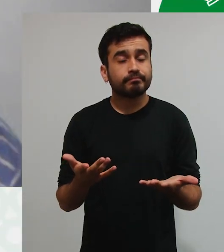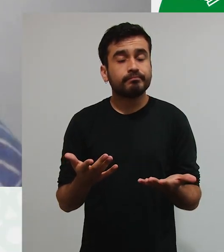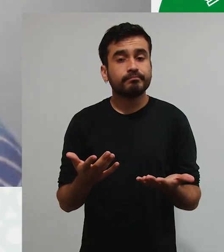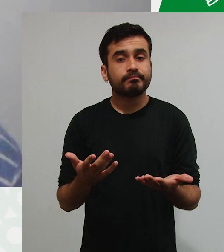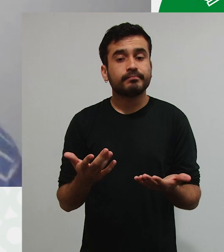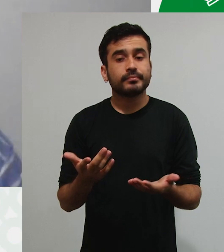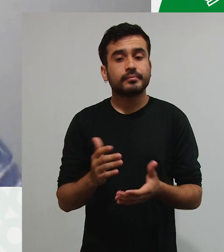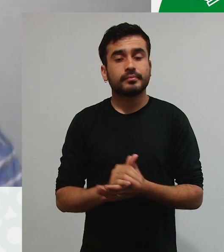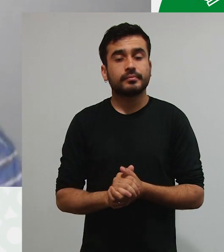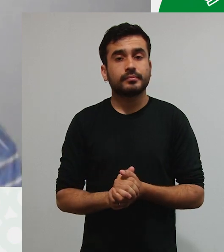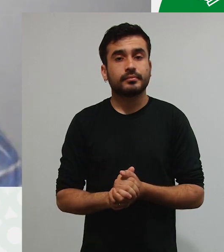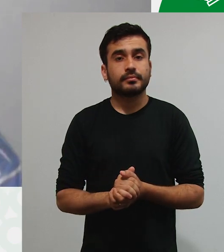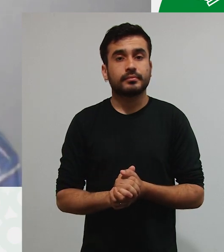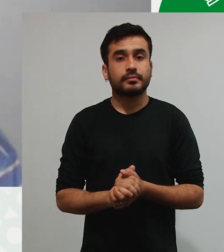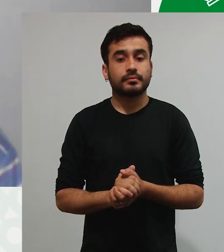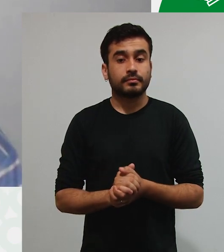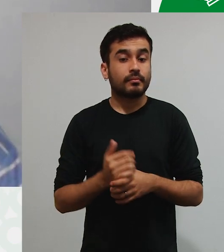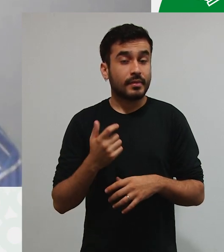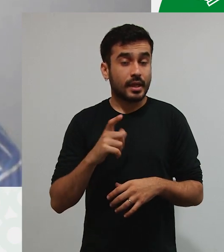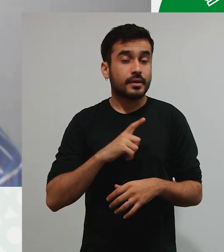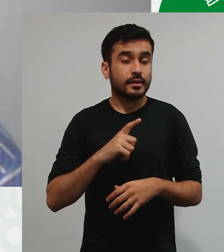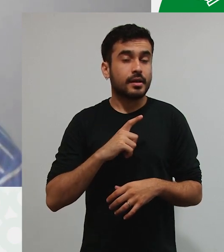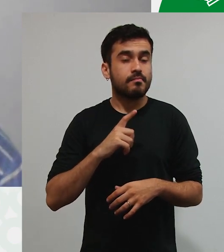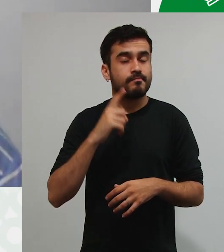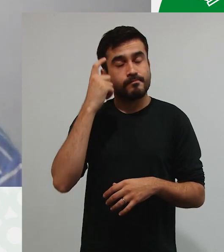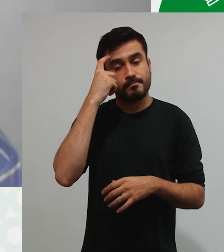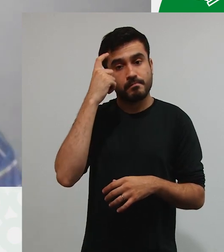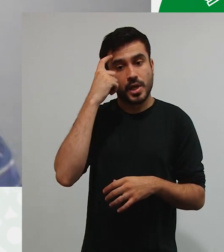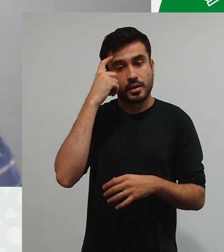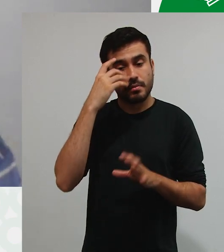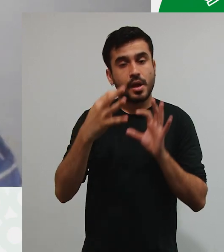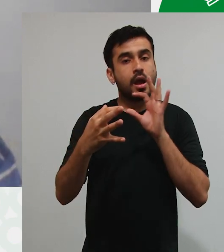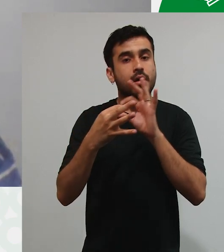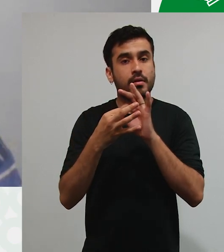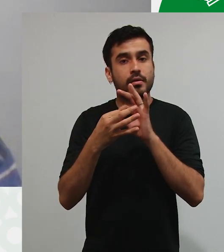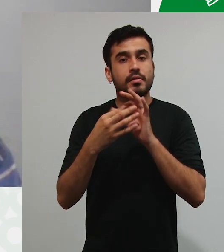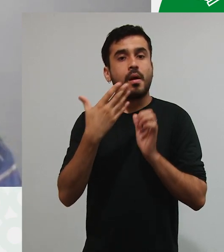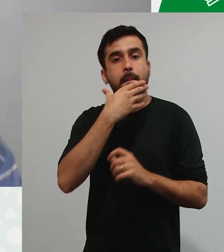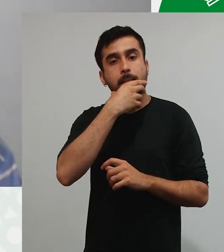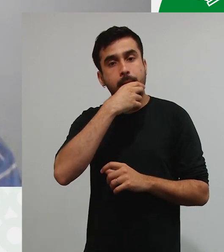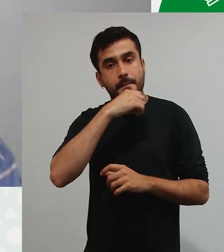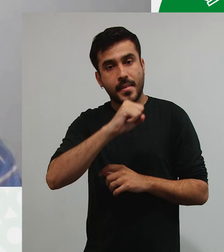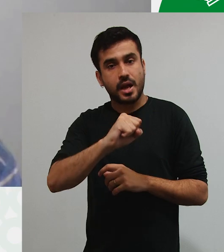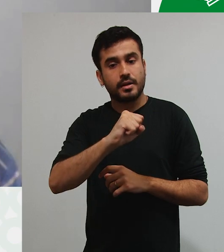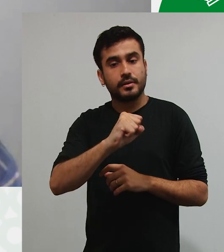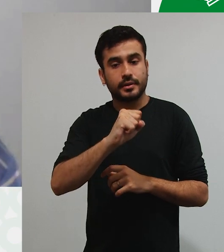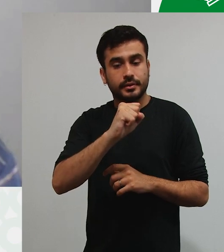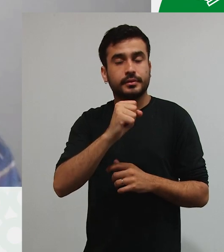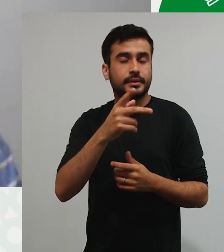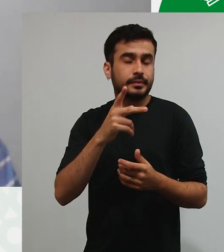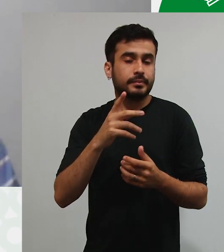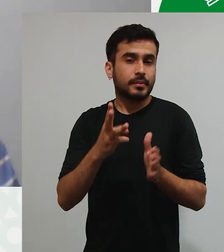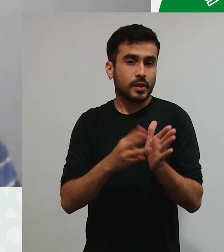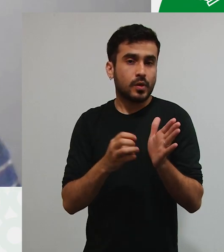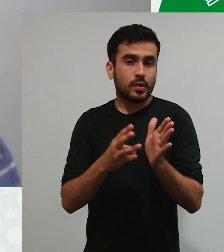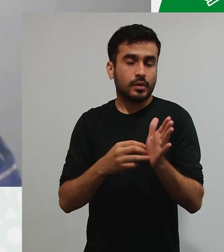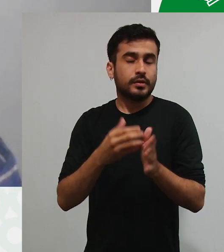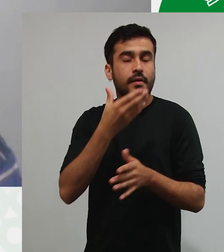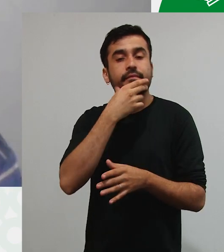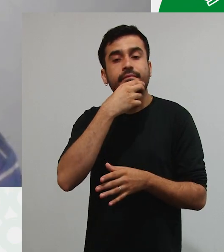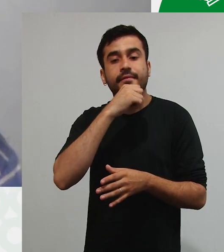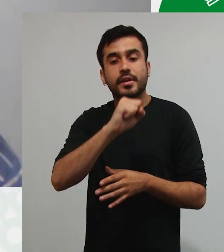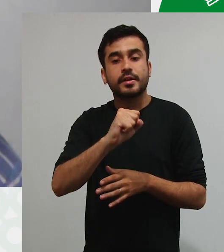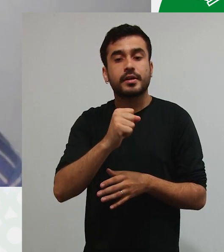dizer, né, seguindo até um pensamento freiriano, se a gente for trabalhar com uma ontologia